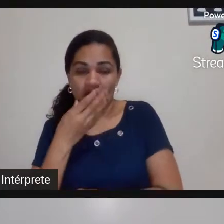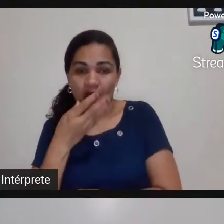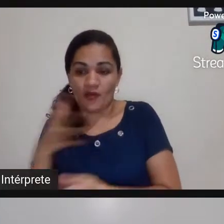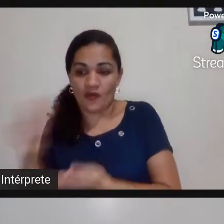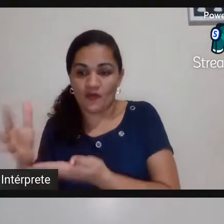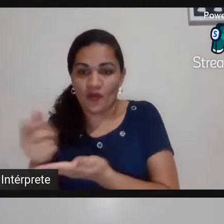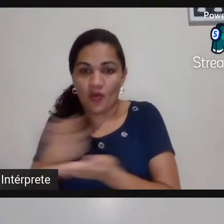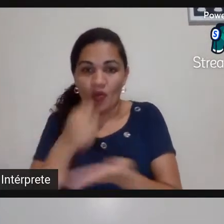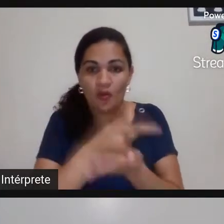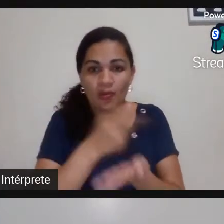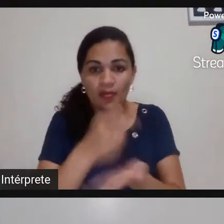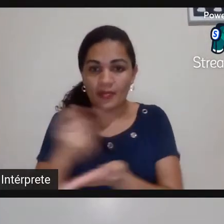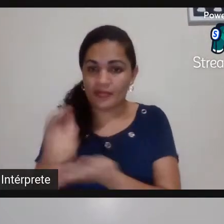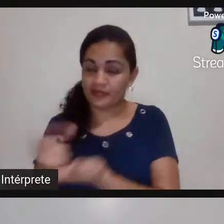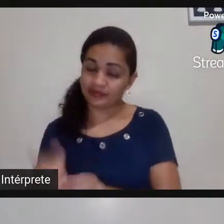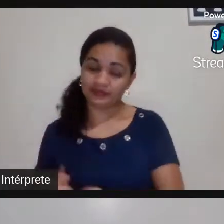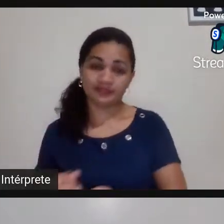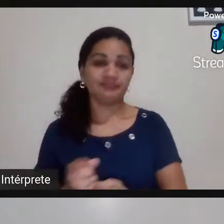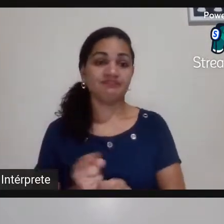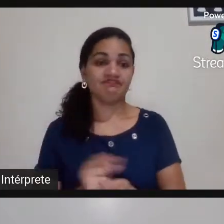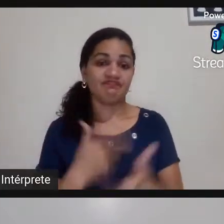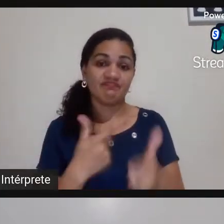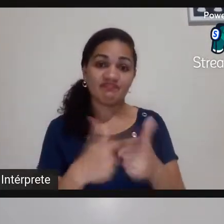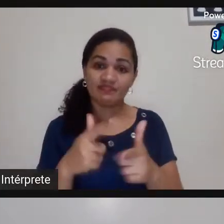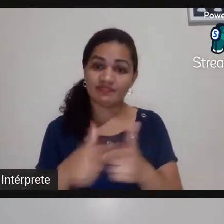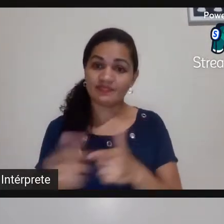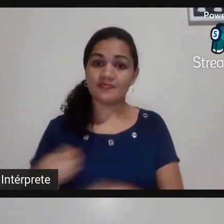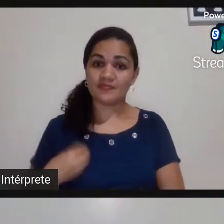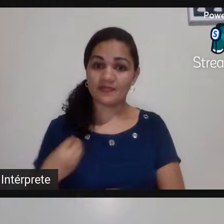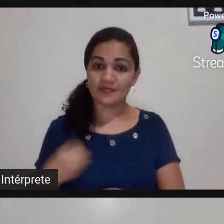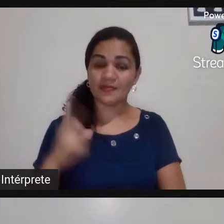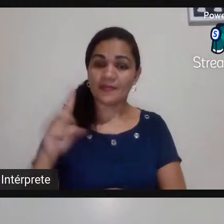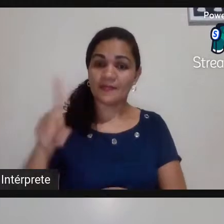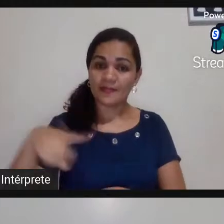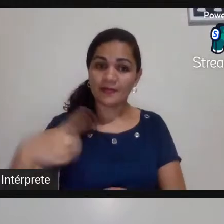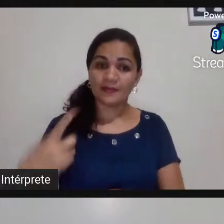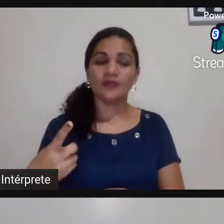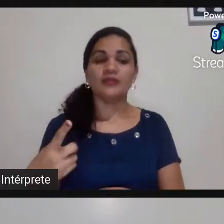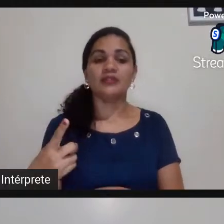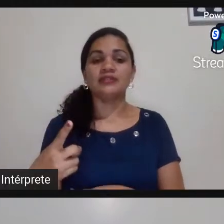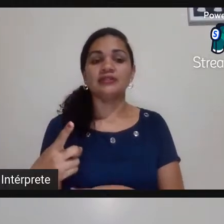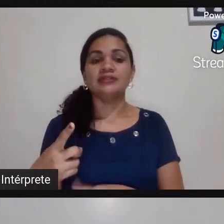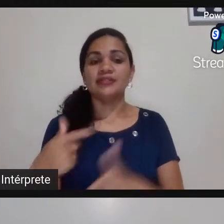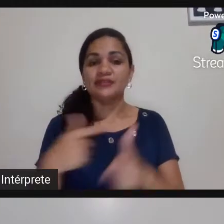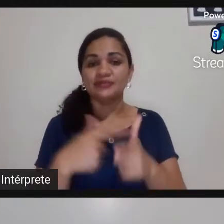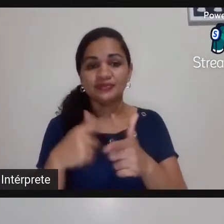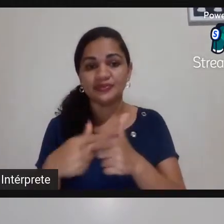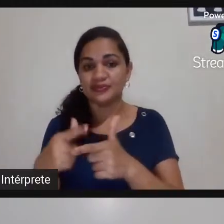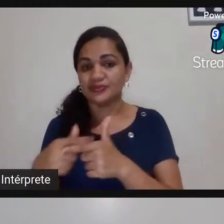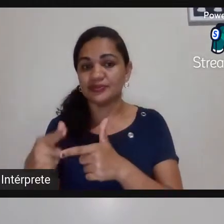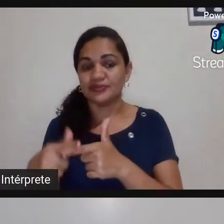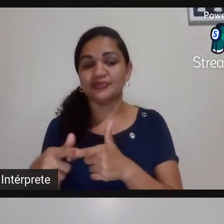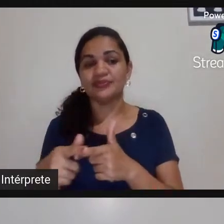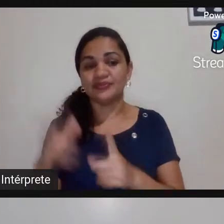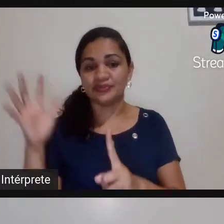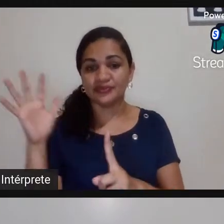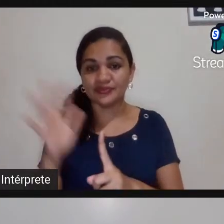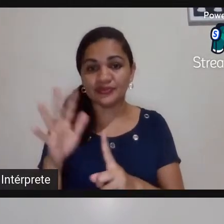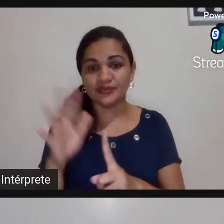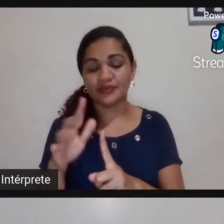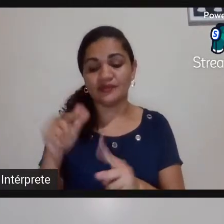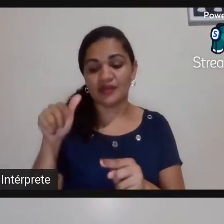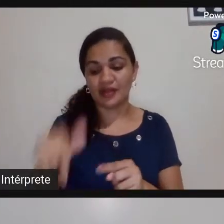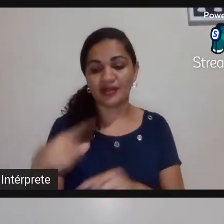psicológico né eles aqui algum problema ali na minha vida que eu vou querer com pensar de outra forma e o reflexo tá lá tá lá na sua